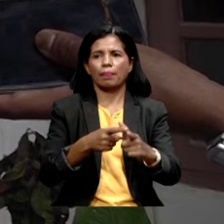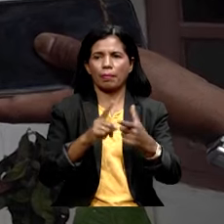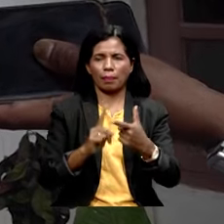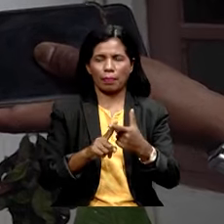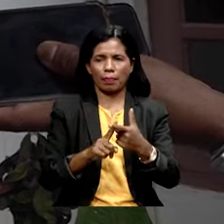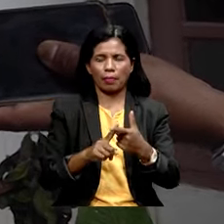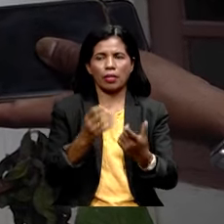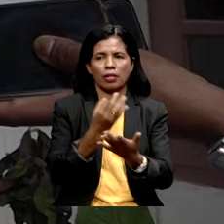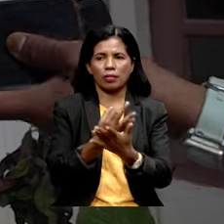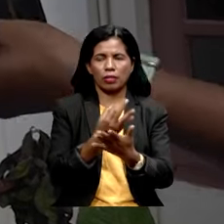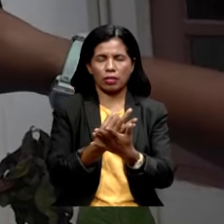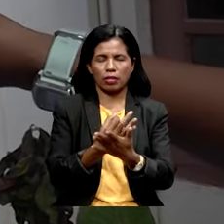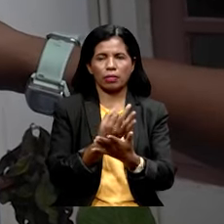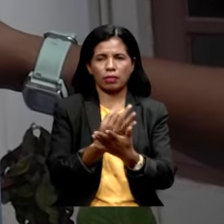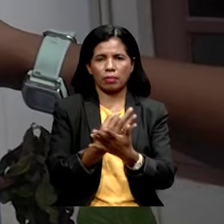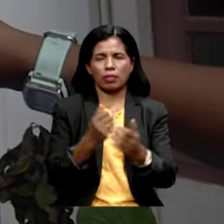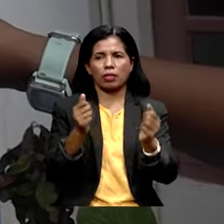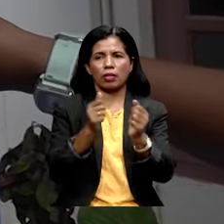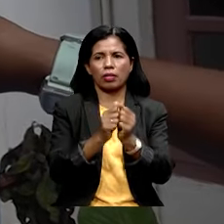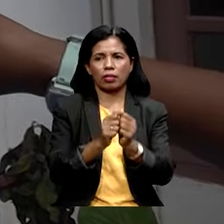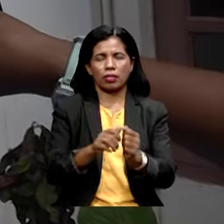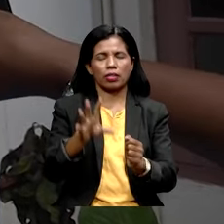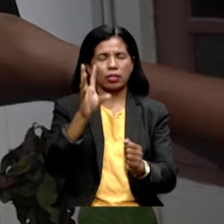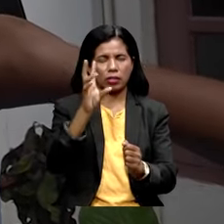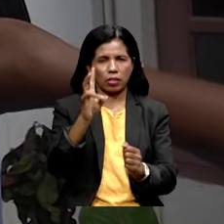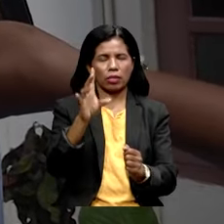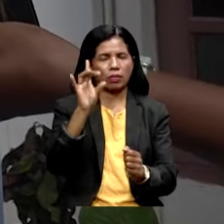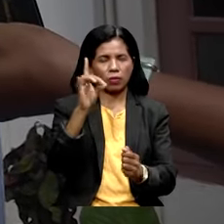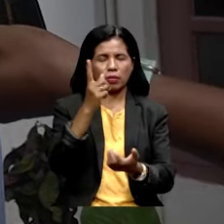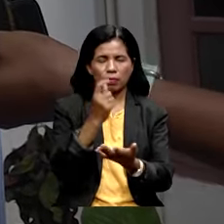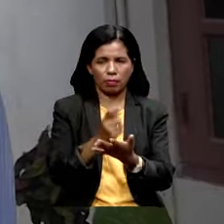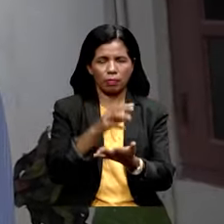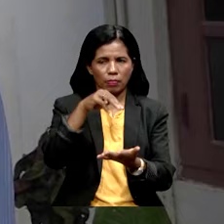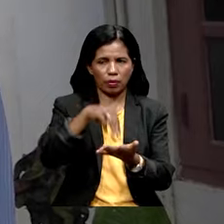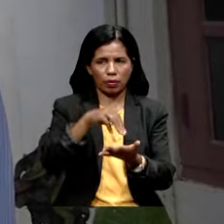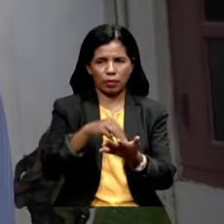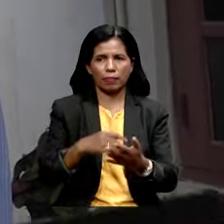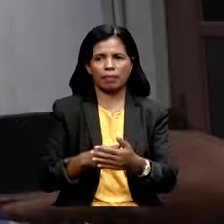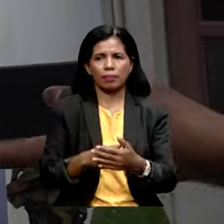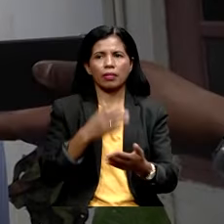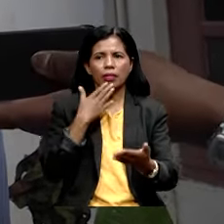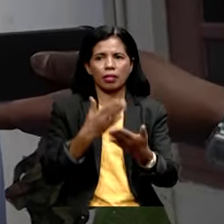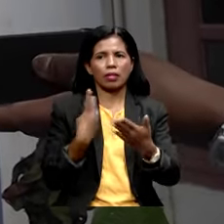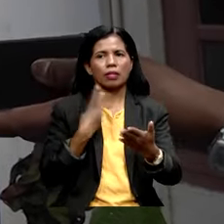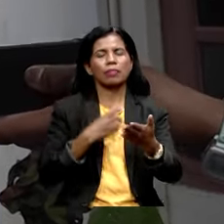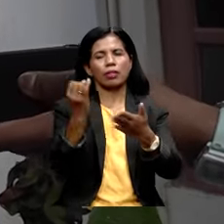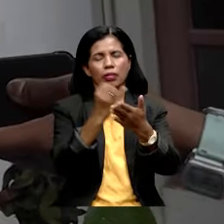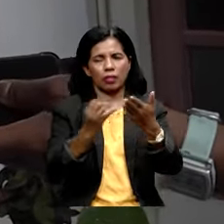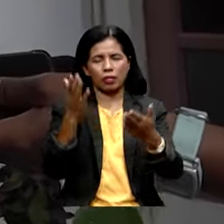nia orsamento por volta de 7 ou 8 milhões. Mai ben ne plurianual. O capaz, amin desenho